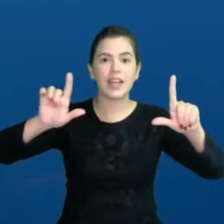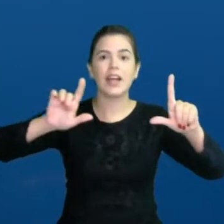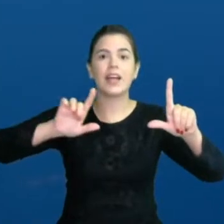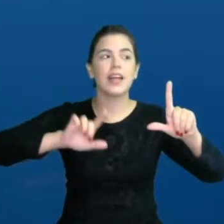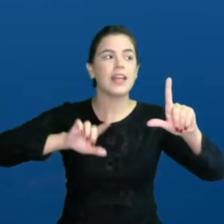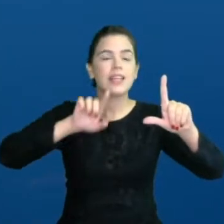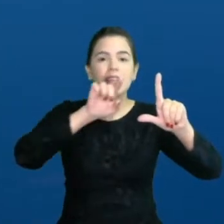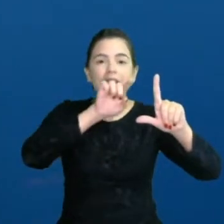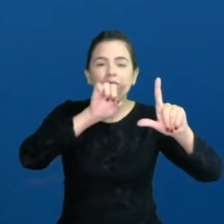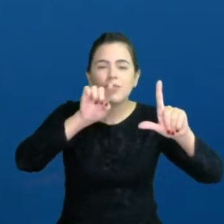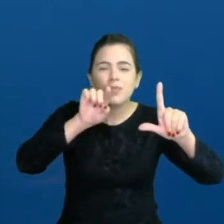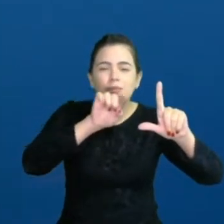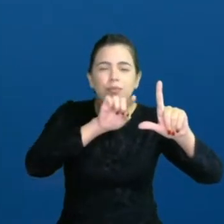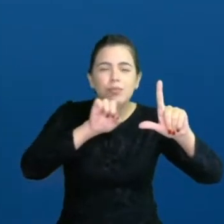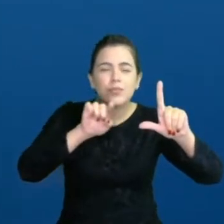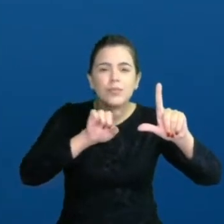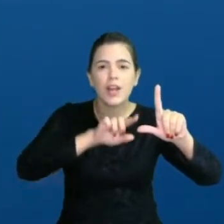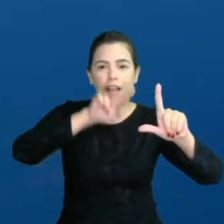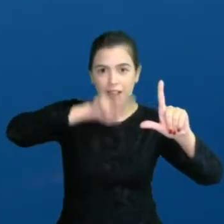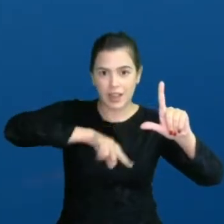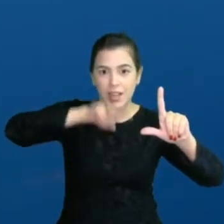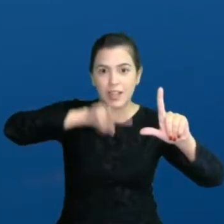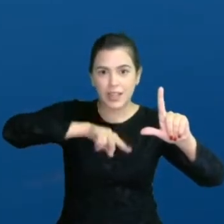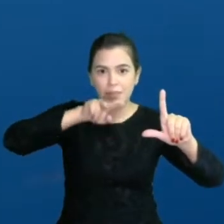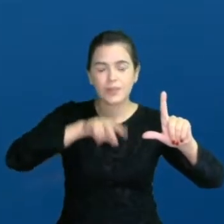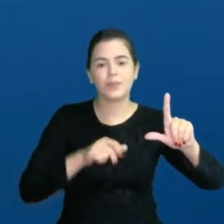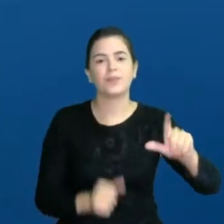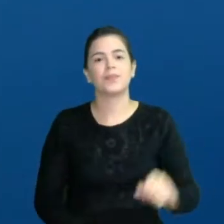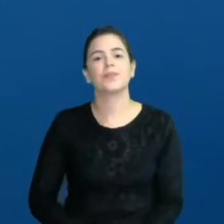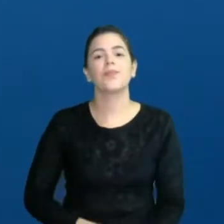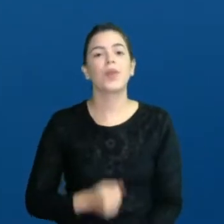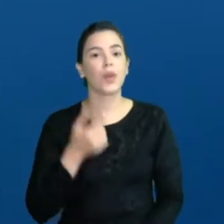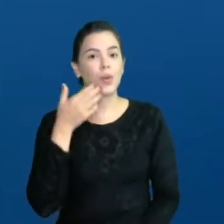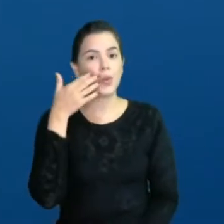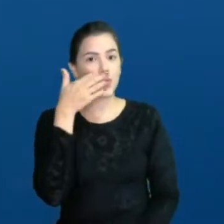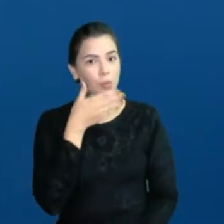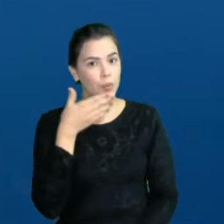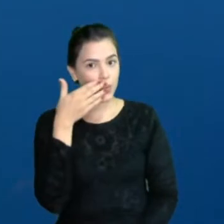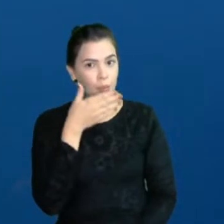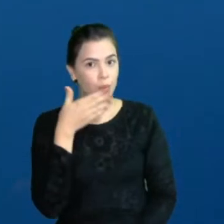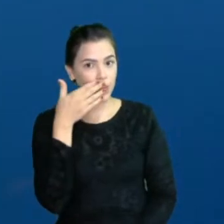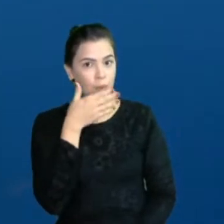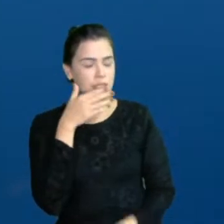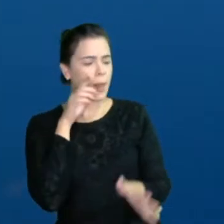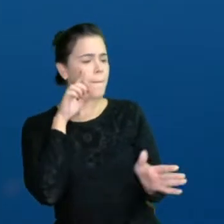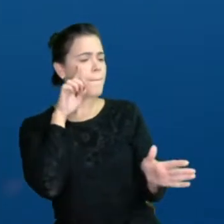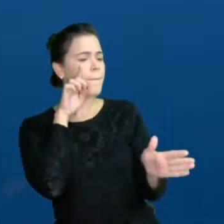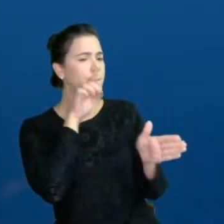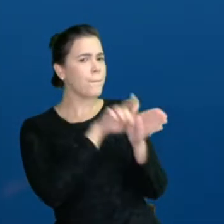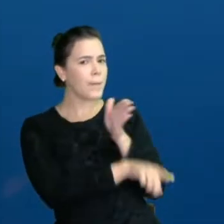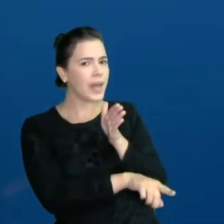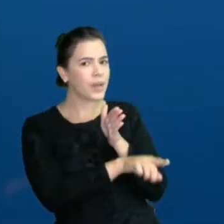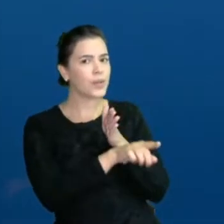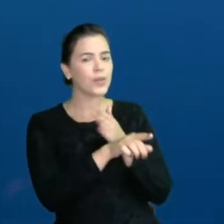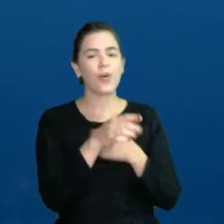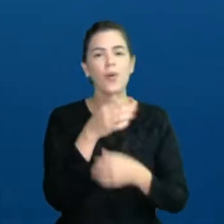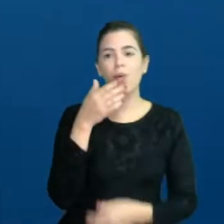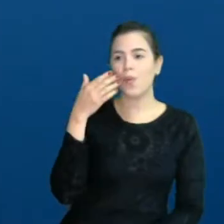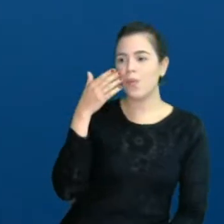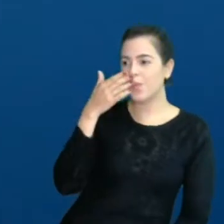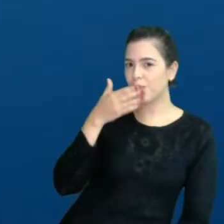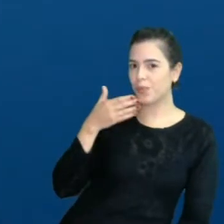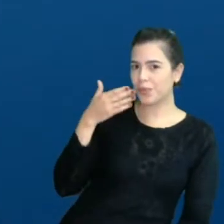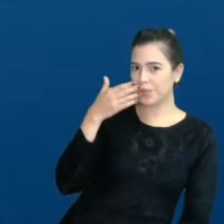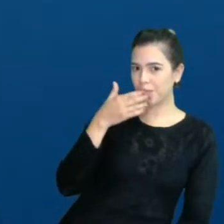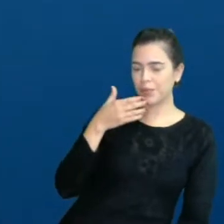televisão e vai acompanhando comigo, tá? O doce perguntou pro